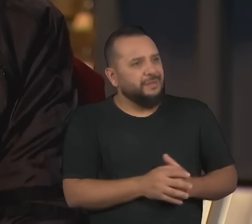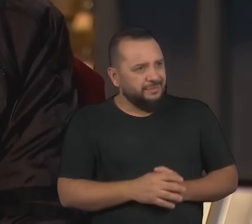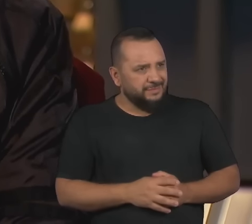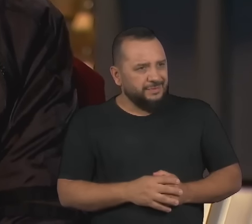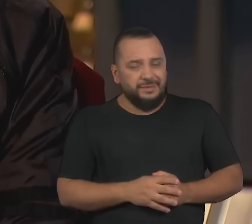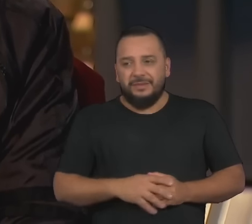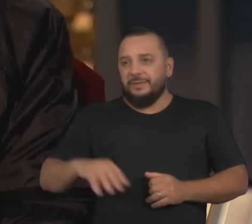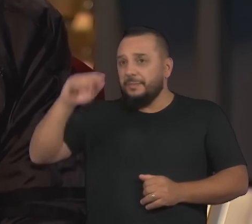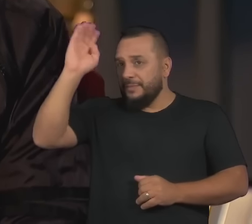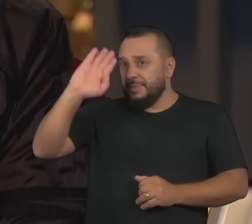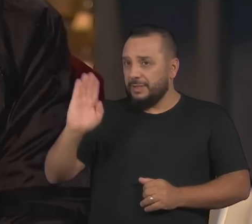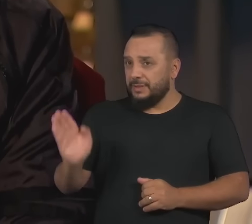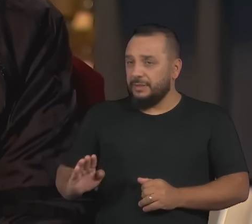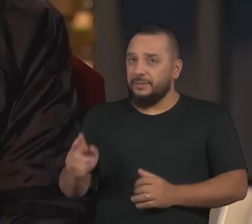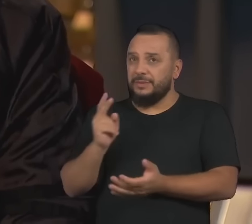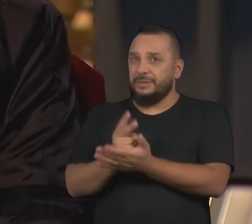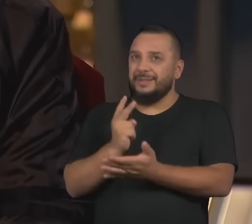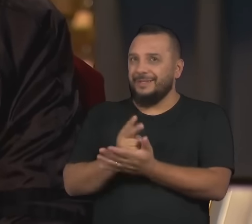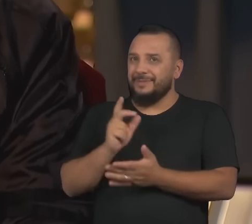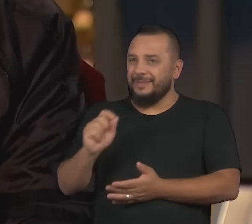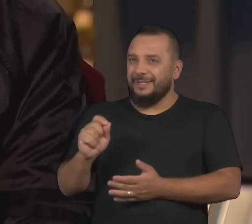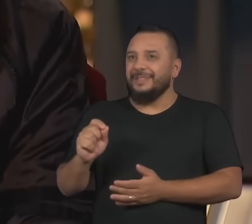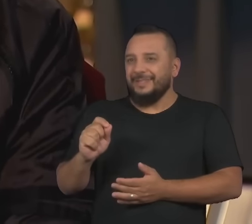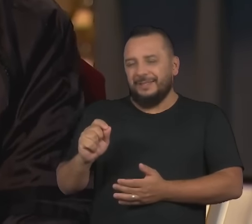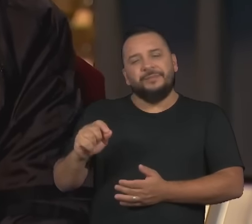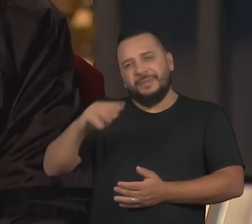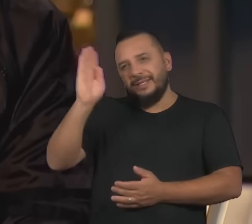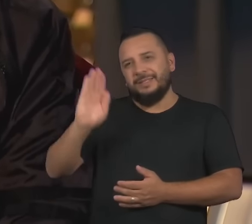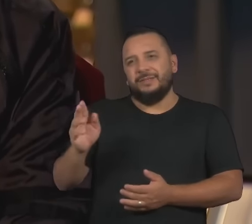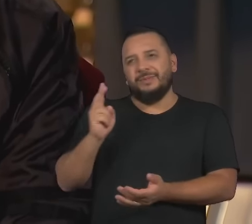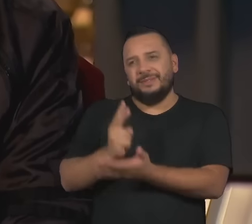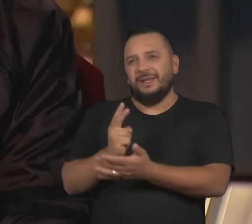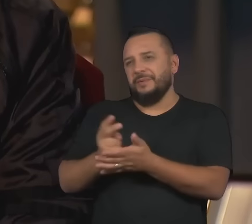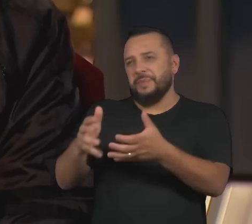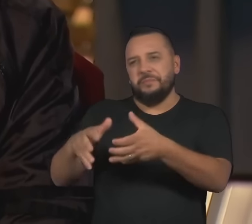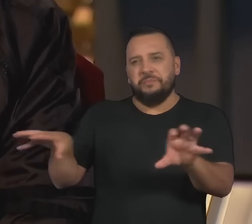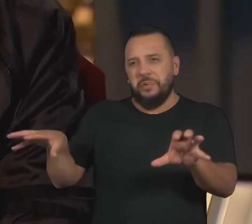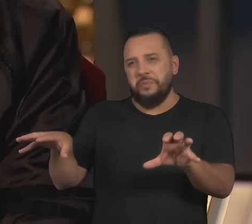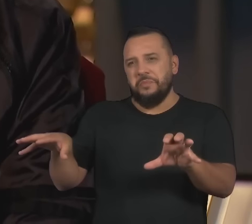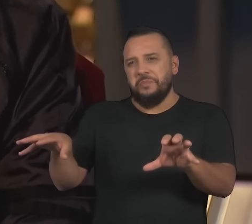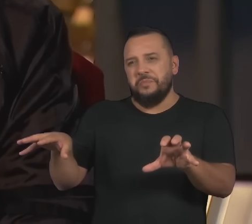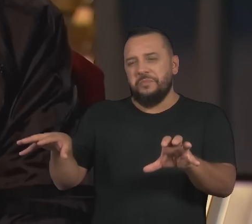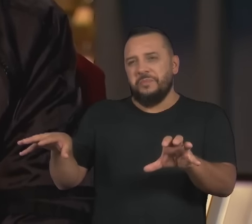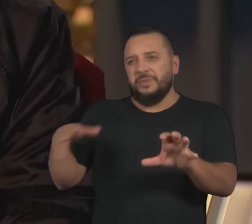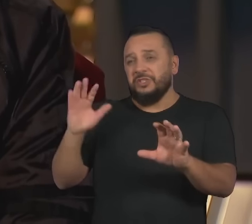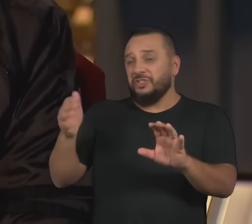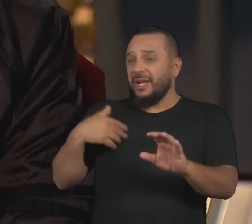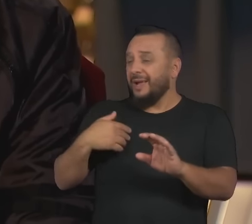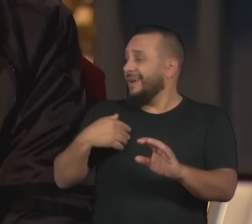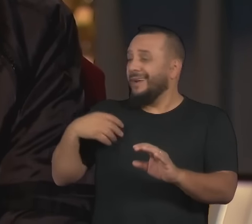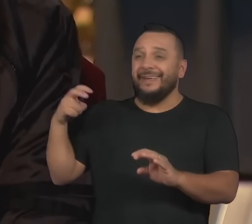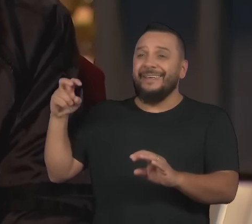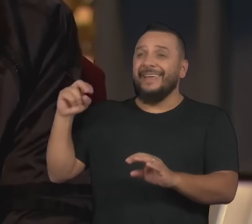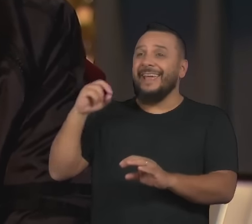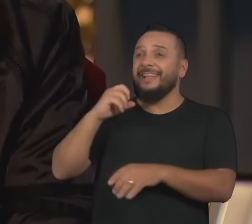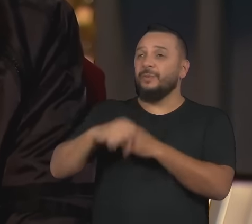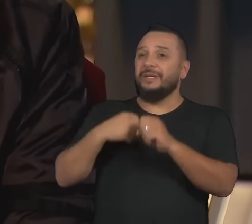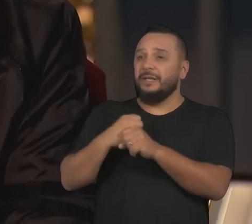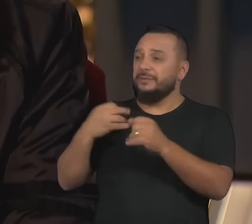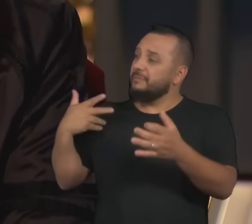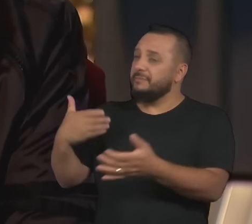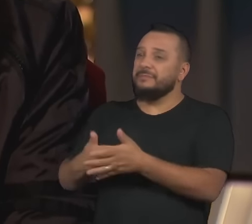sempre foi um país fraturado. Desde a sua fundação, ele foi um país fraturado. Só